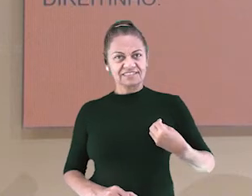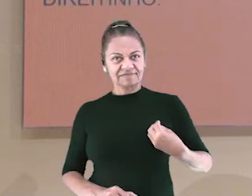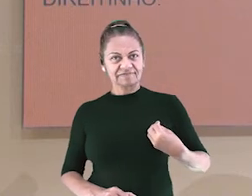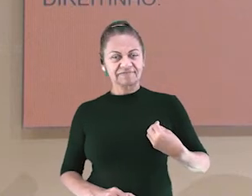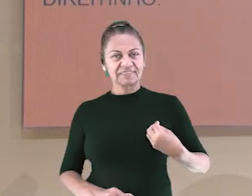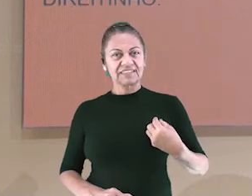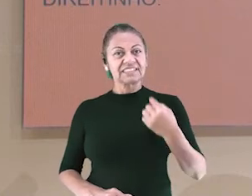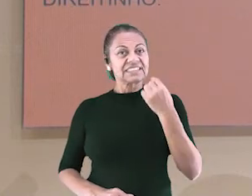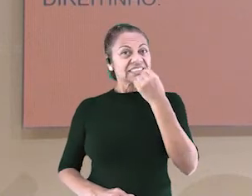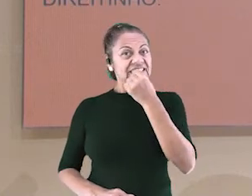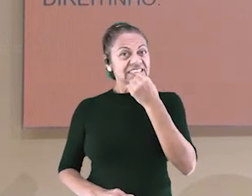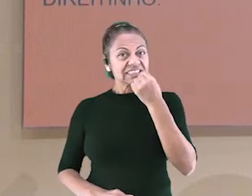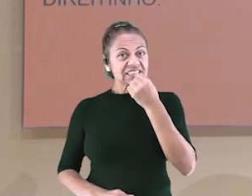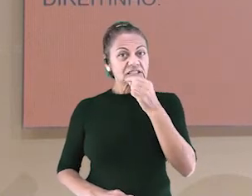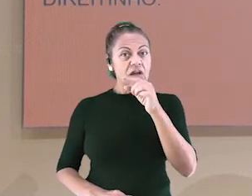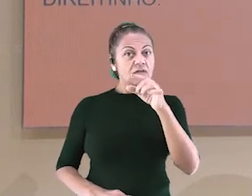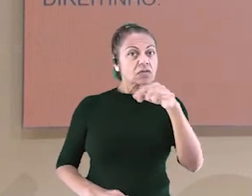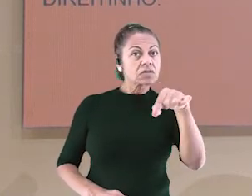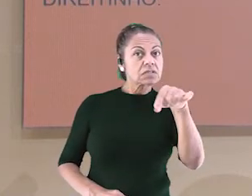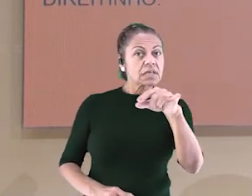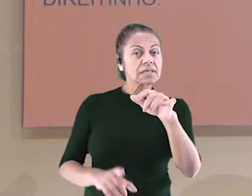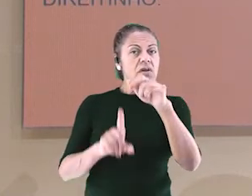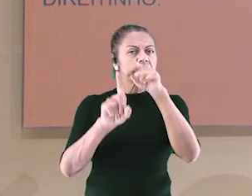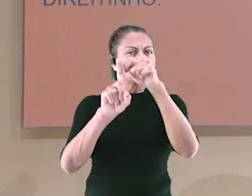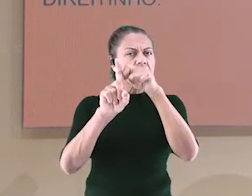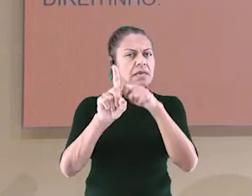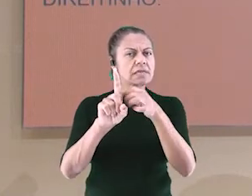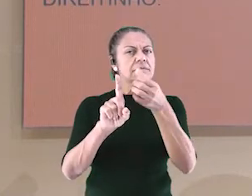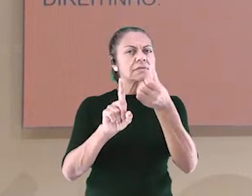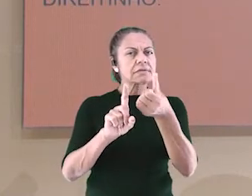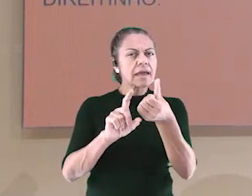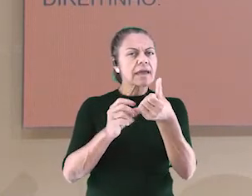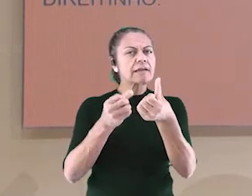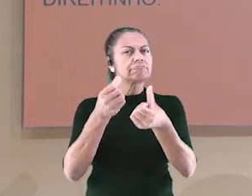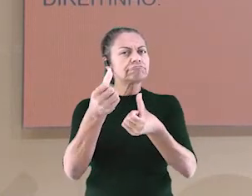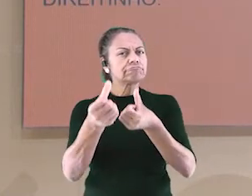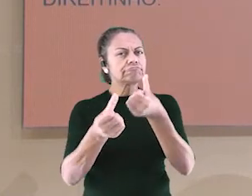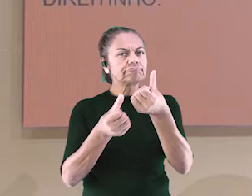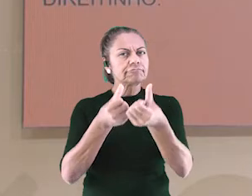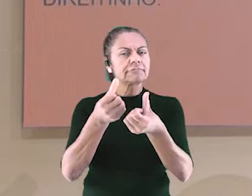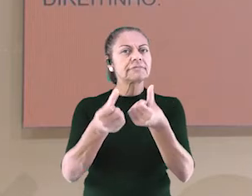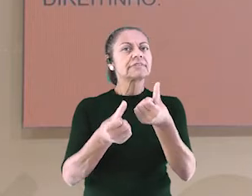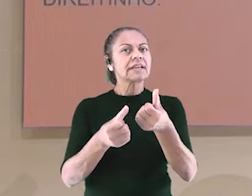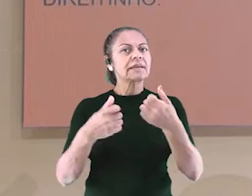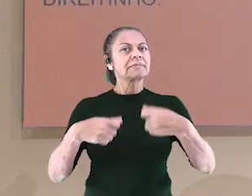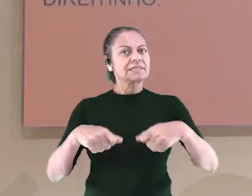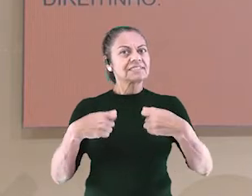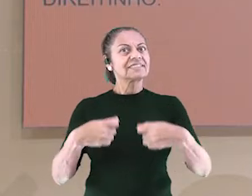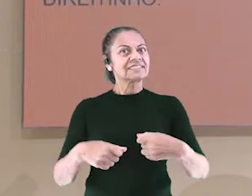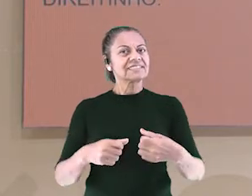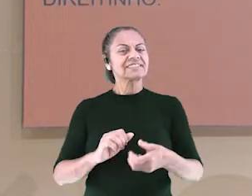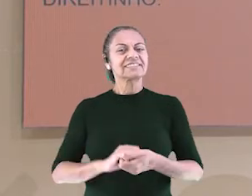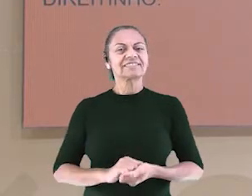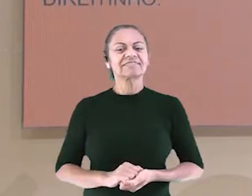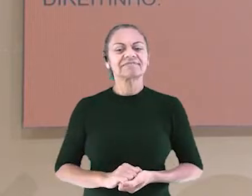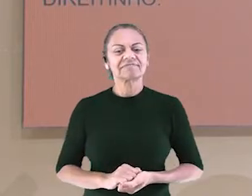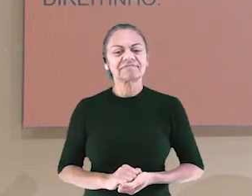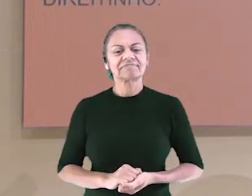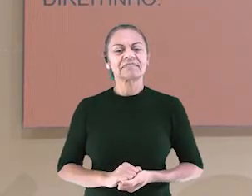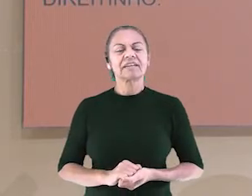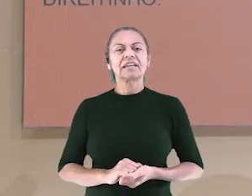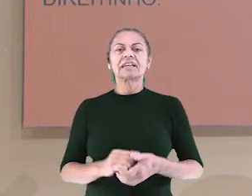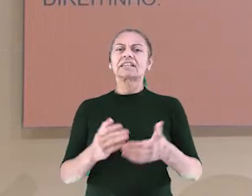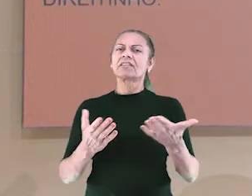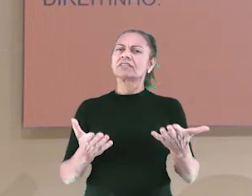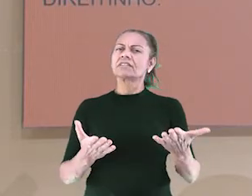em dentista, não deixe de visitar um a cada 6 meses. E aí, como você foi na brincadeira? Tente criar suas